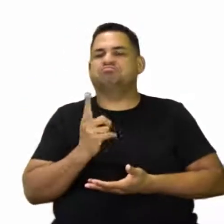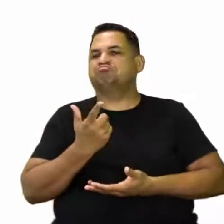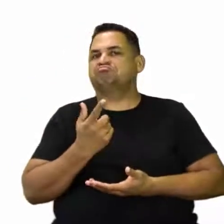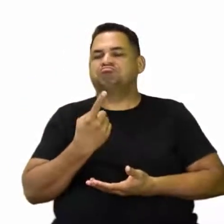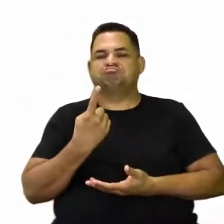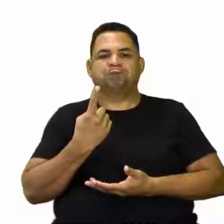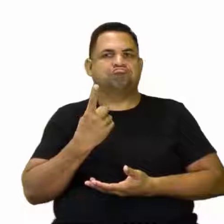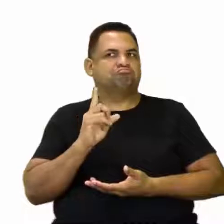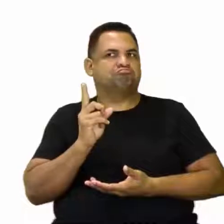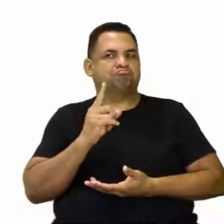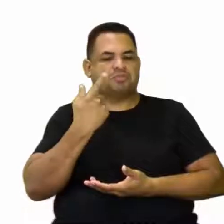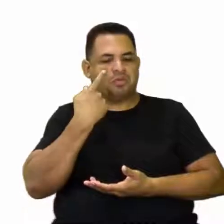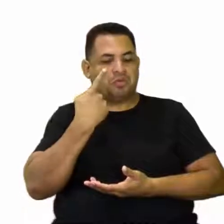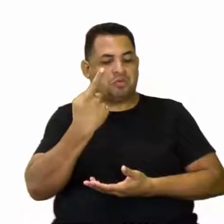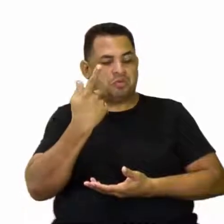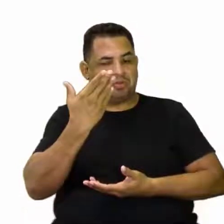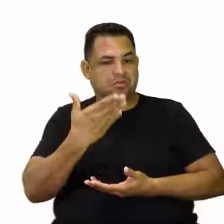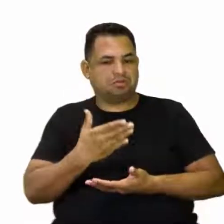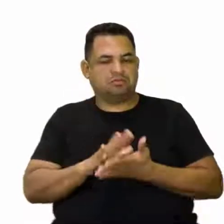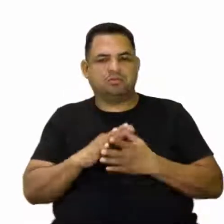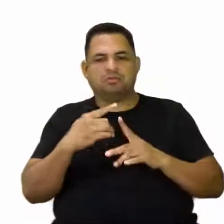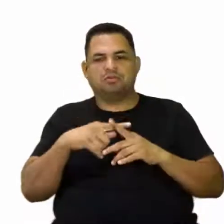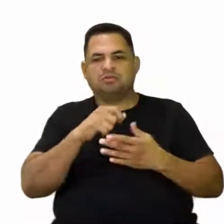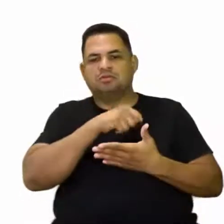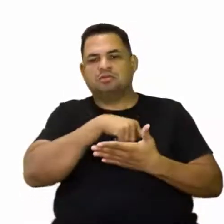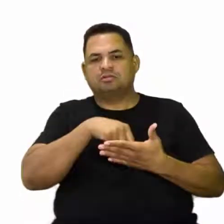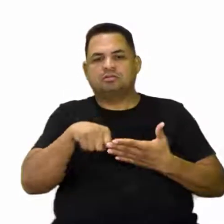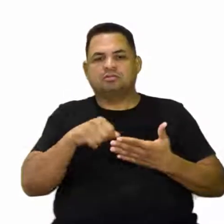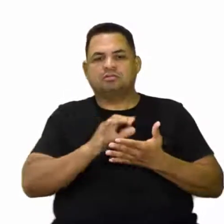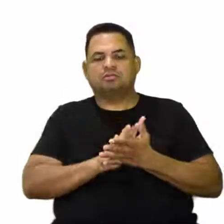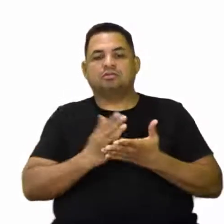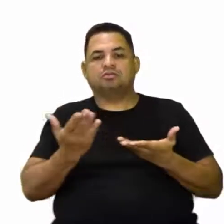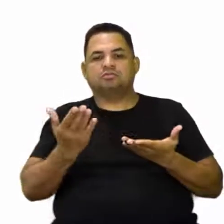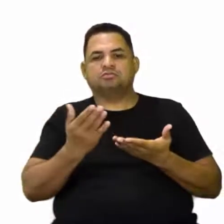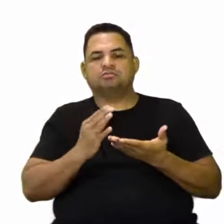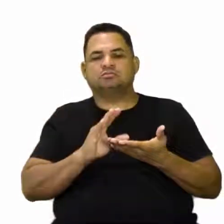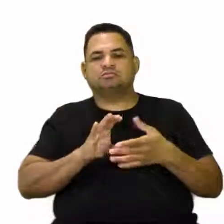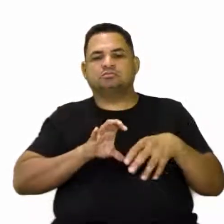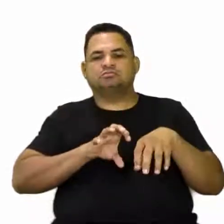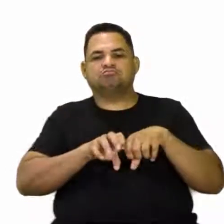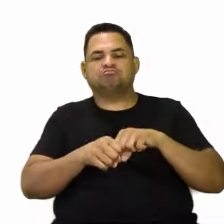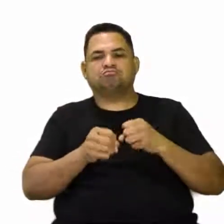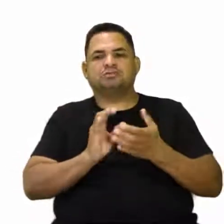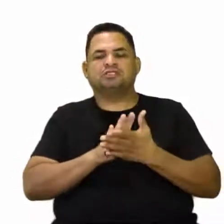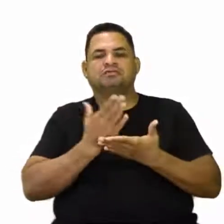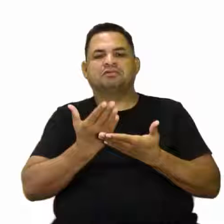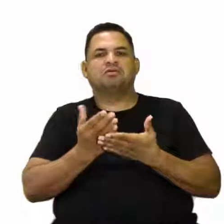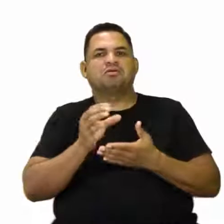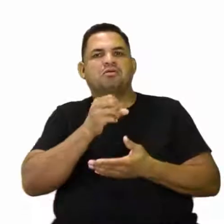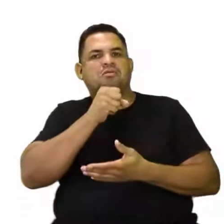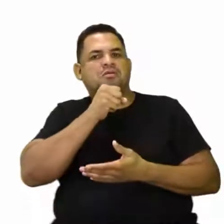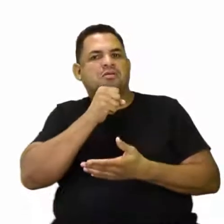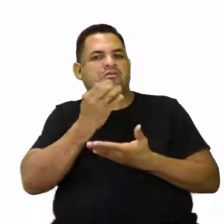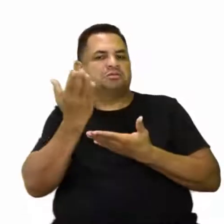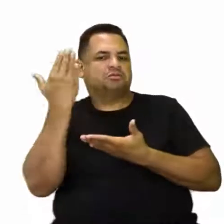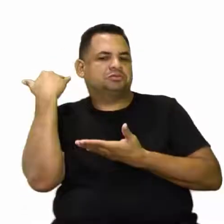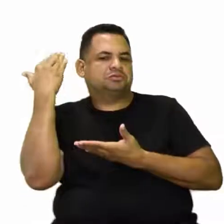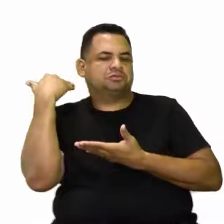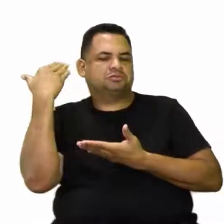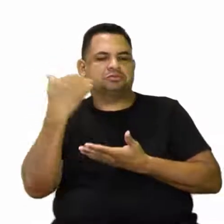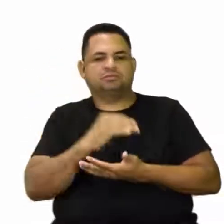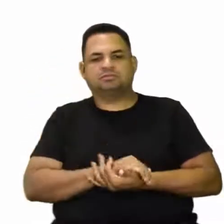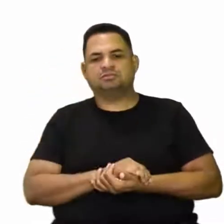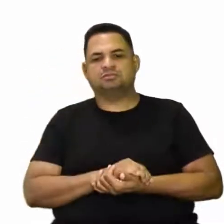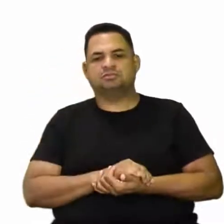de livro sendo escrito, porque, segundo os especialistas, já ficou um pouco arcaico, mas é legal. Eu